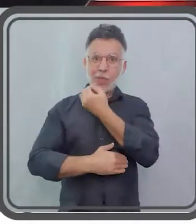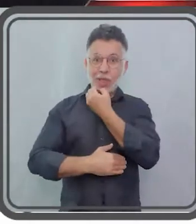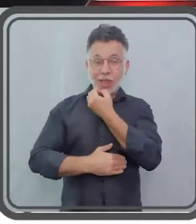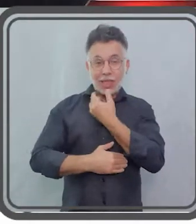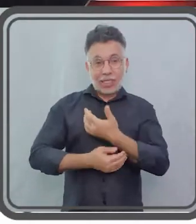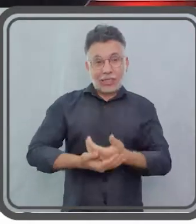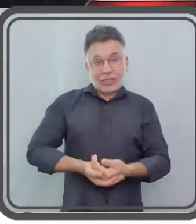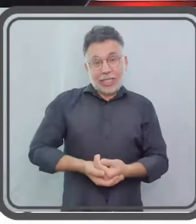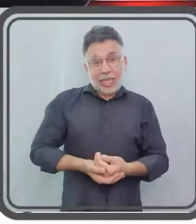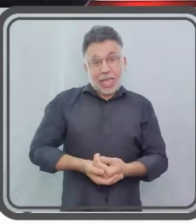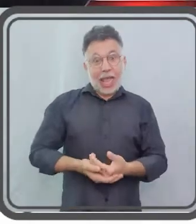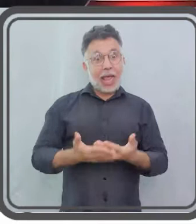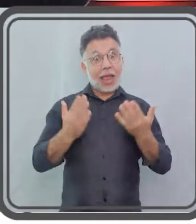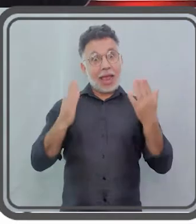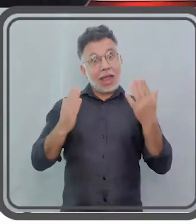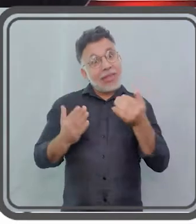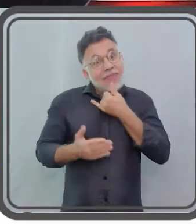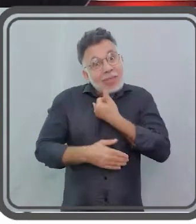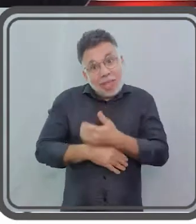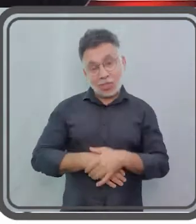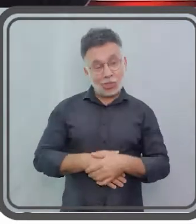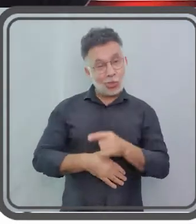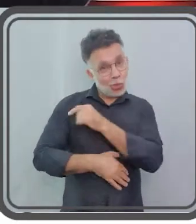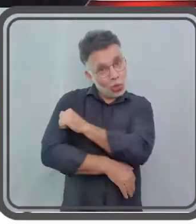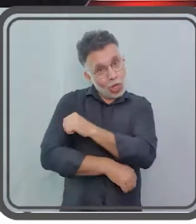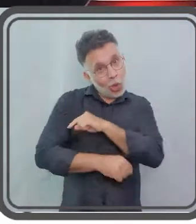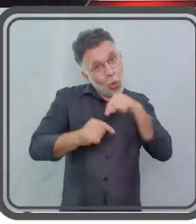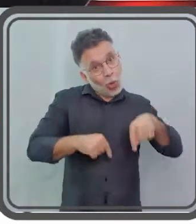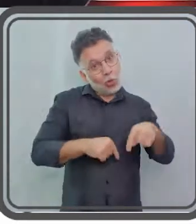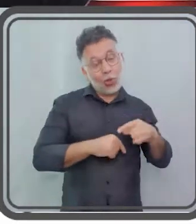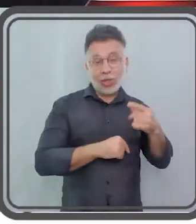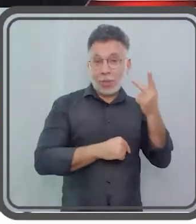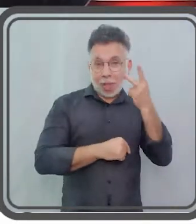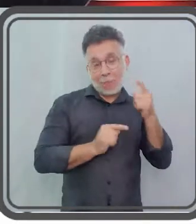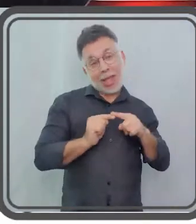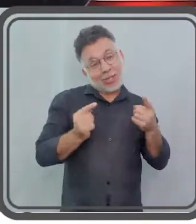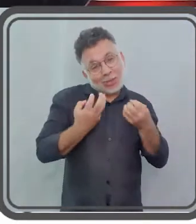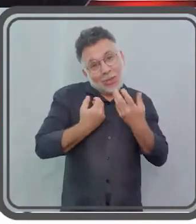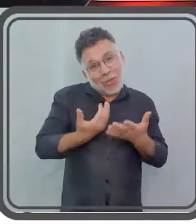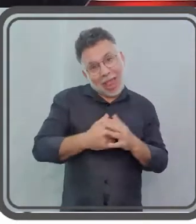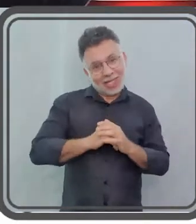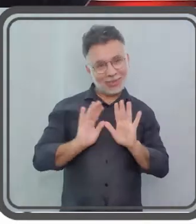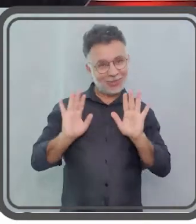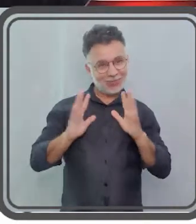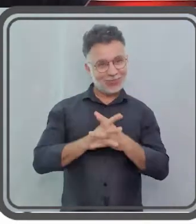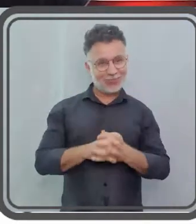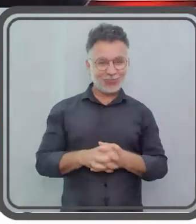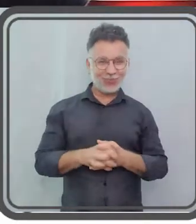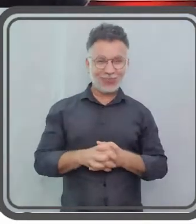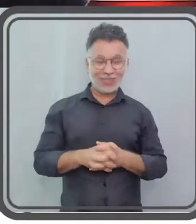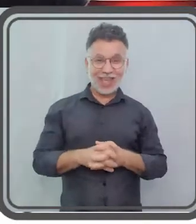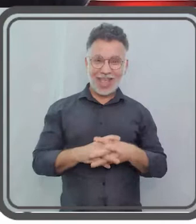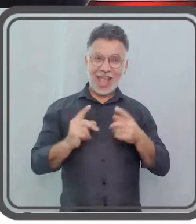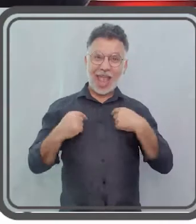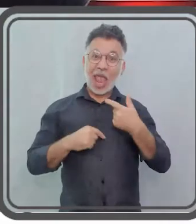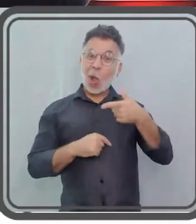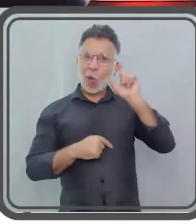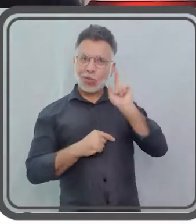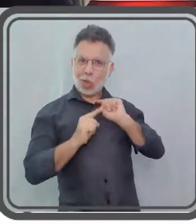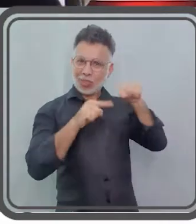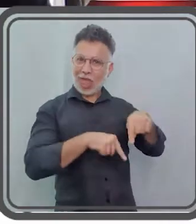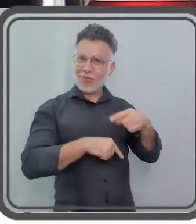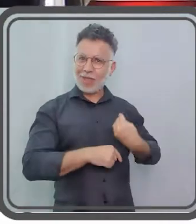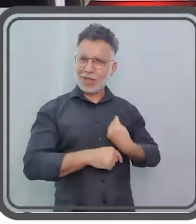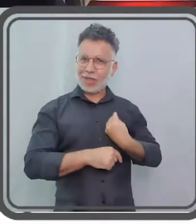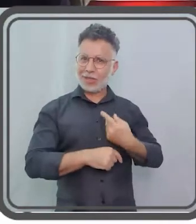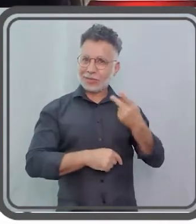Infelizmente não estou no Rio, mas estou em São Paulo, nublado aqui, mas tudo bem. É, estava aí ontem, realmente, tempo